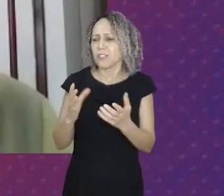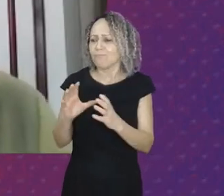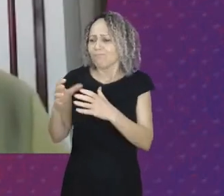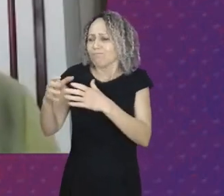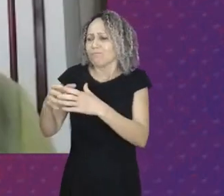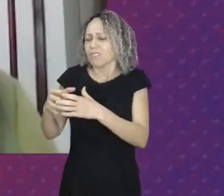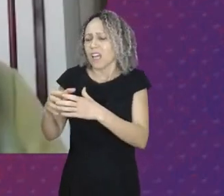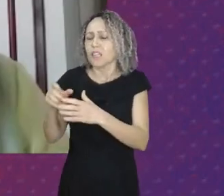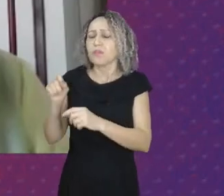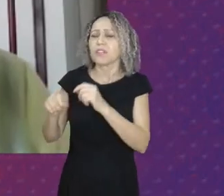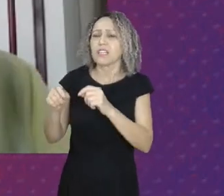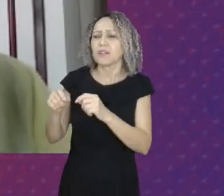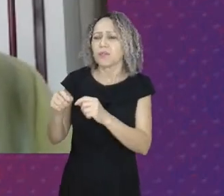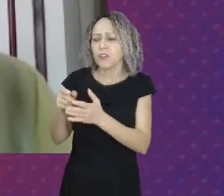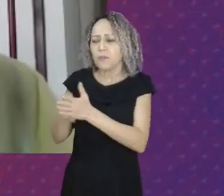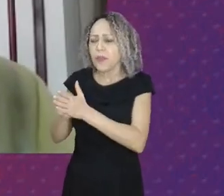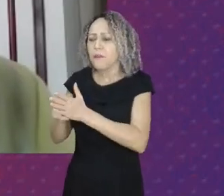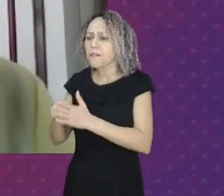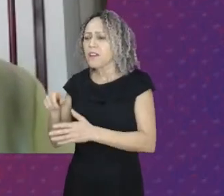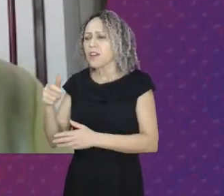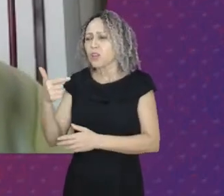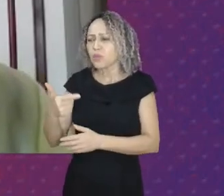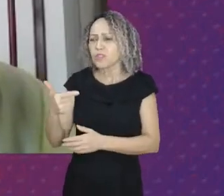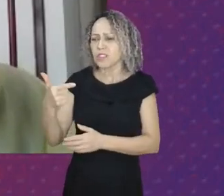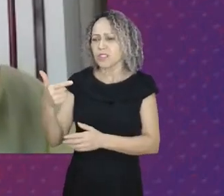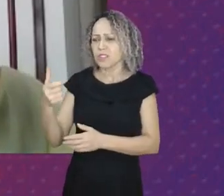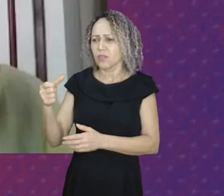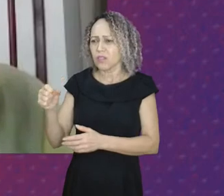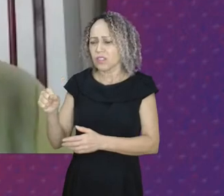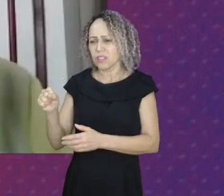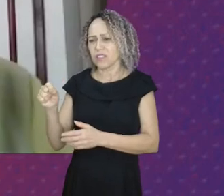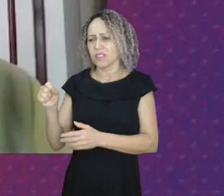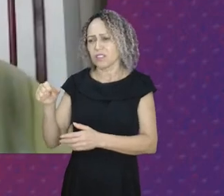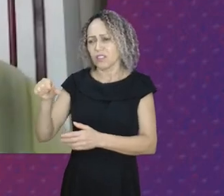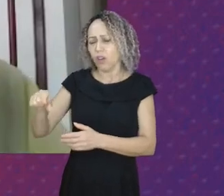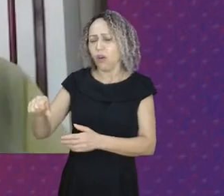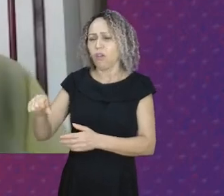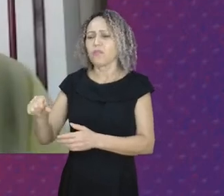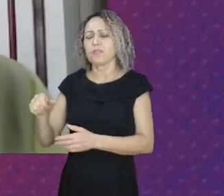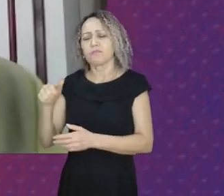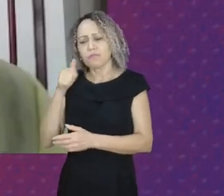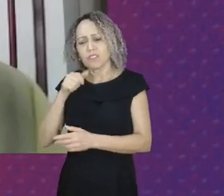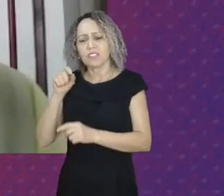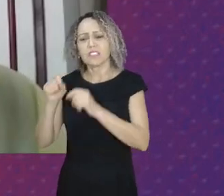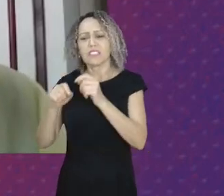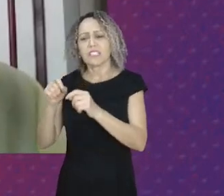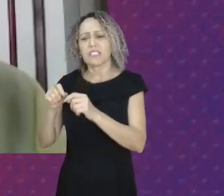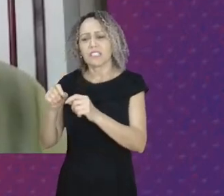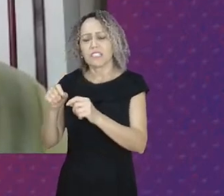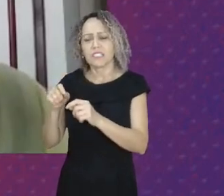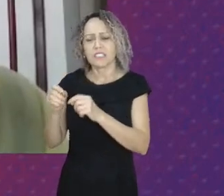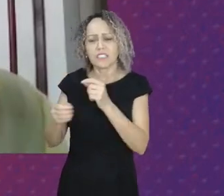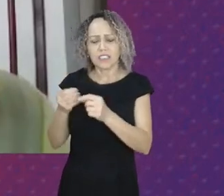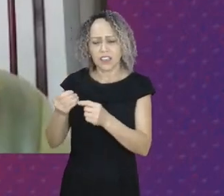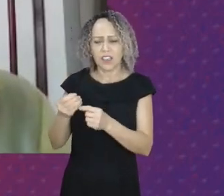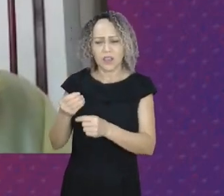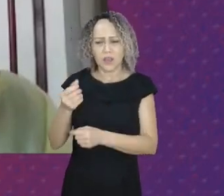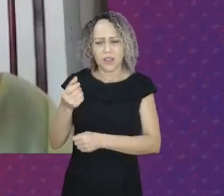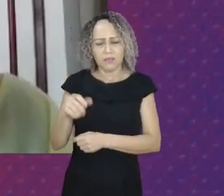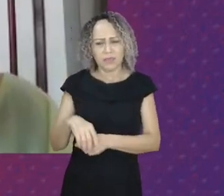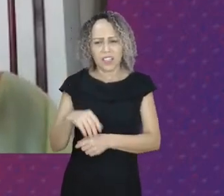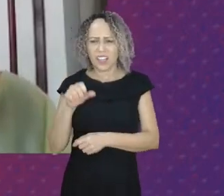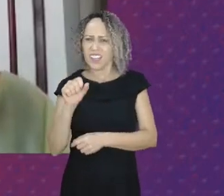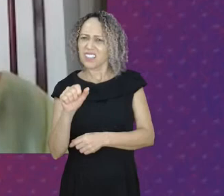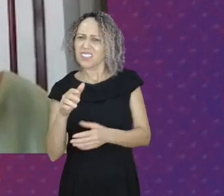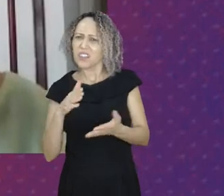aí, identificamos 1.361 tipos de produtos que circulam nas várias